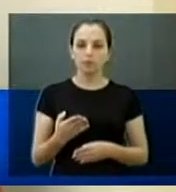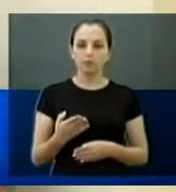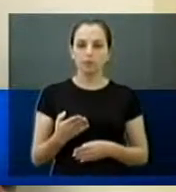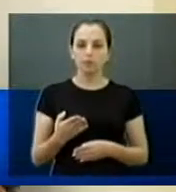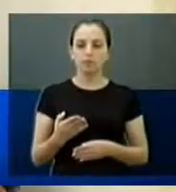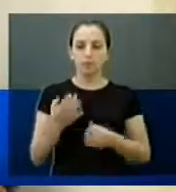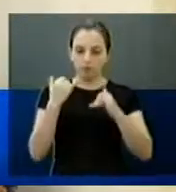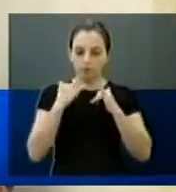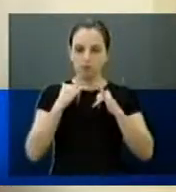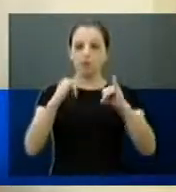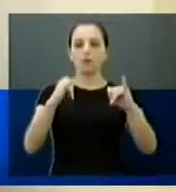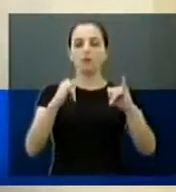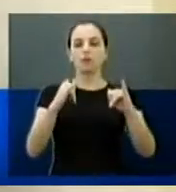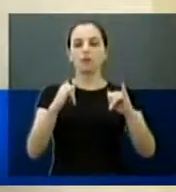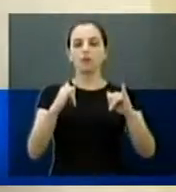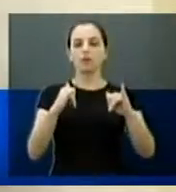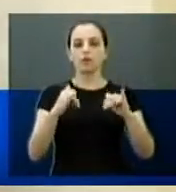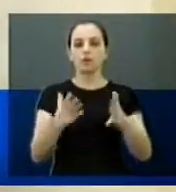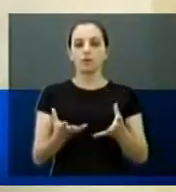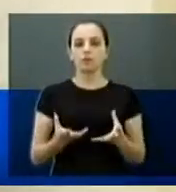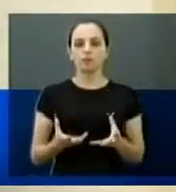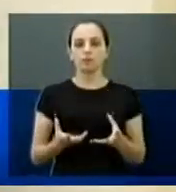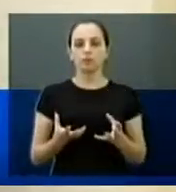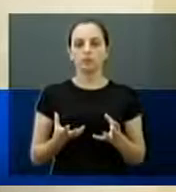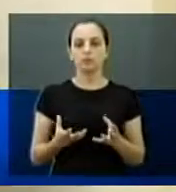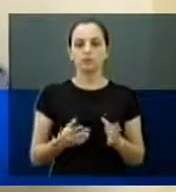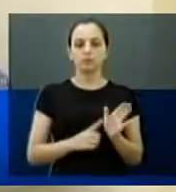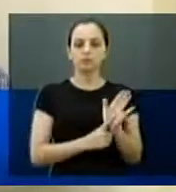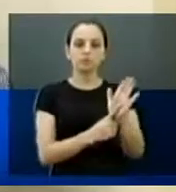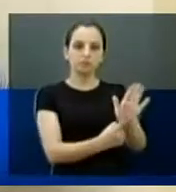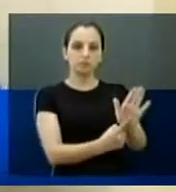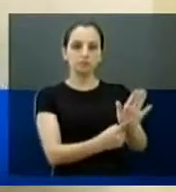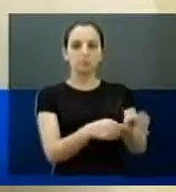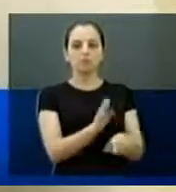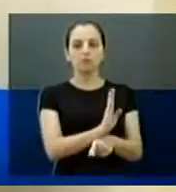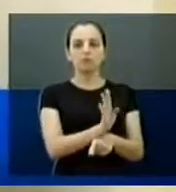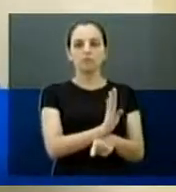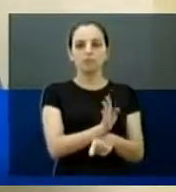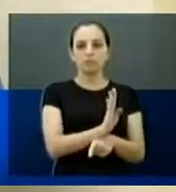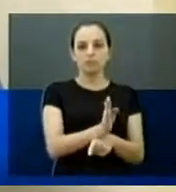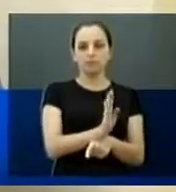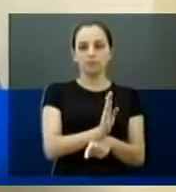serviço de imprensa, eu gostaria de apresentar um vídeo